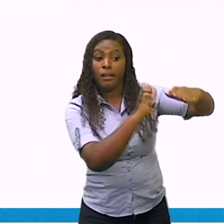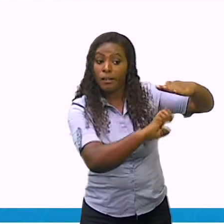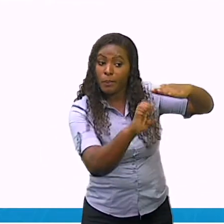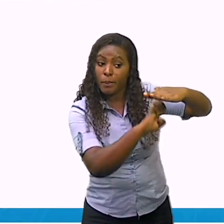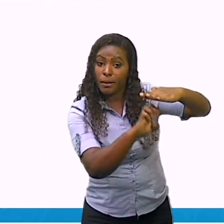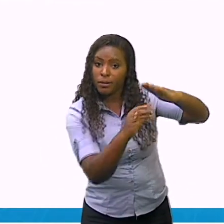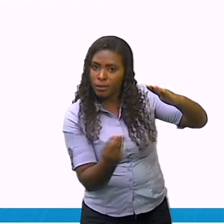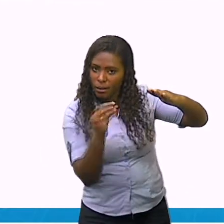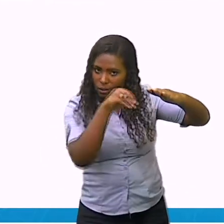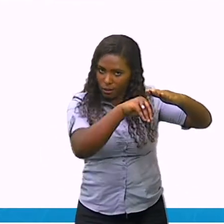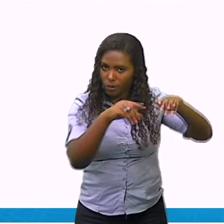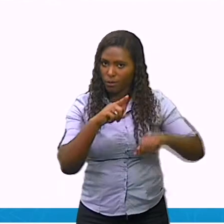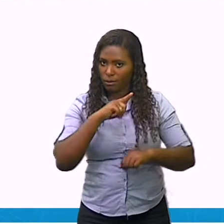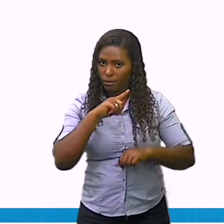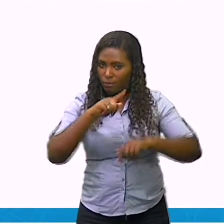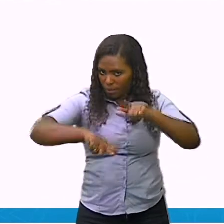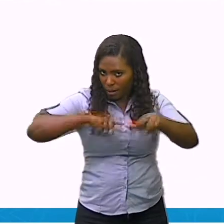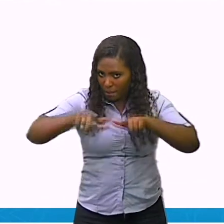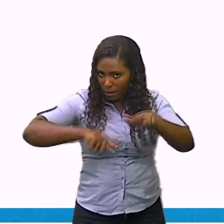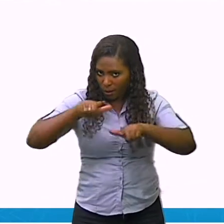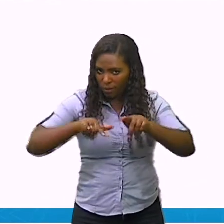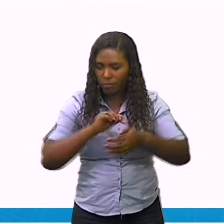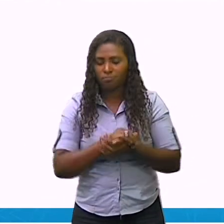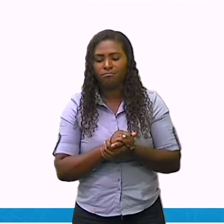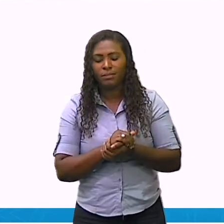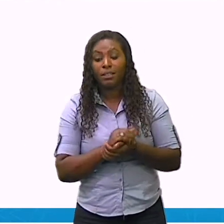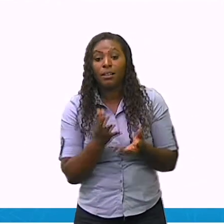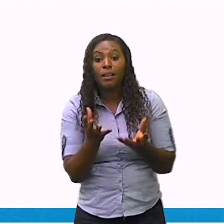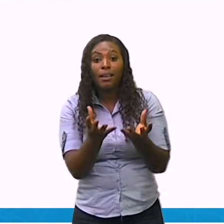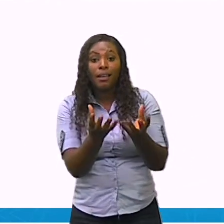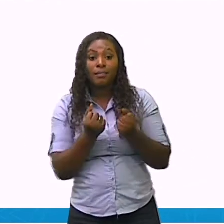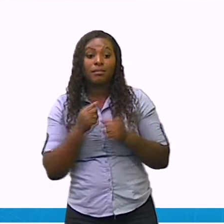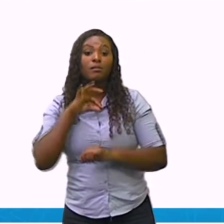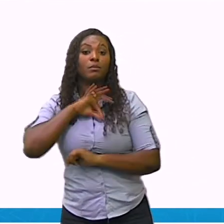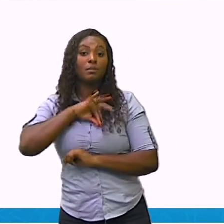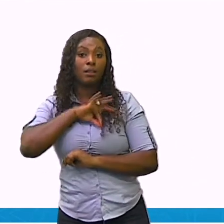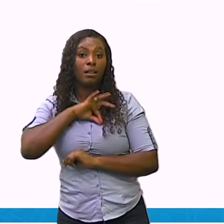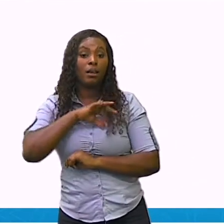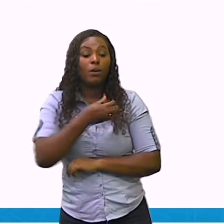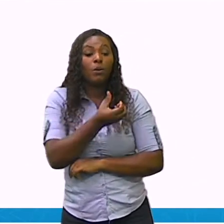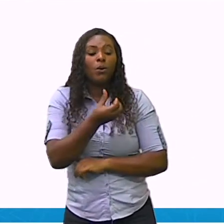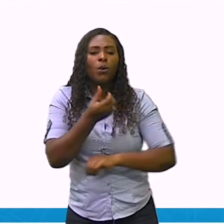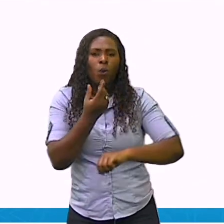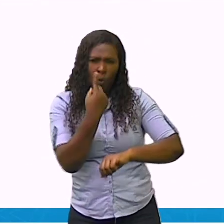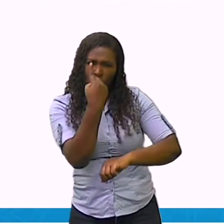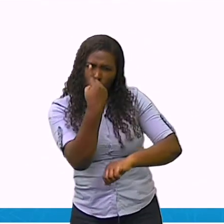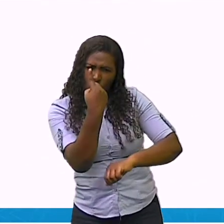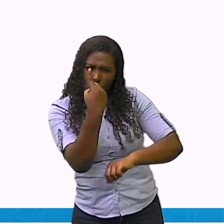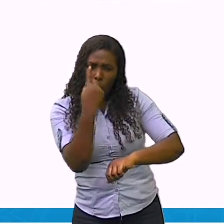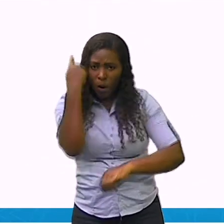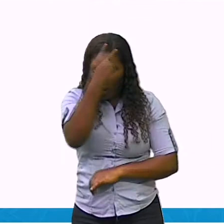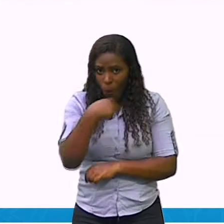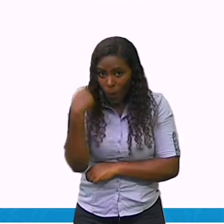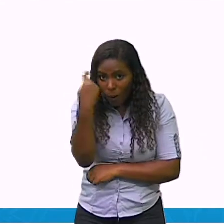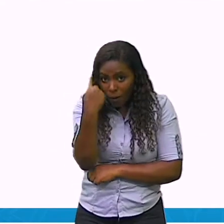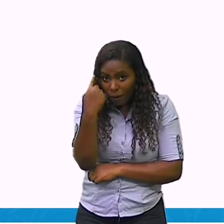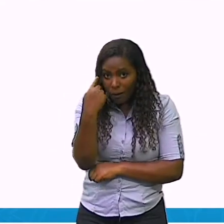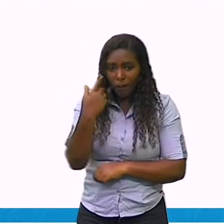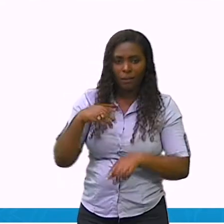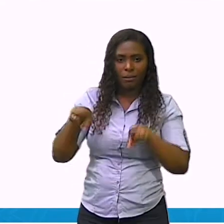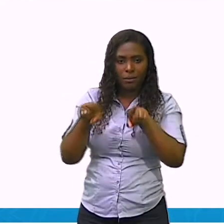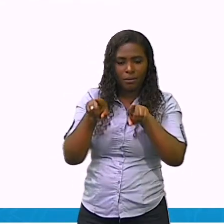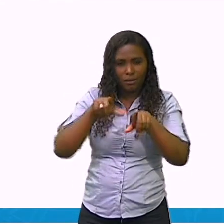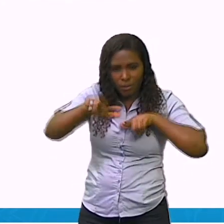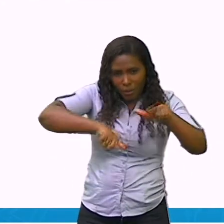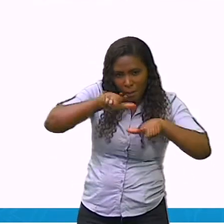R$60 por hora. Observe no quadro a seguir o valor recebido por Alessandra, de acordo com a quantidade de